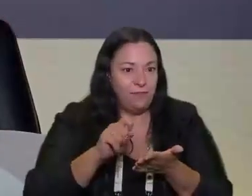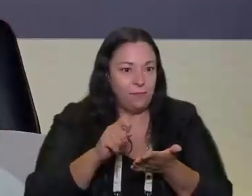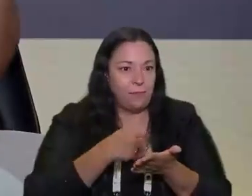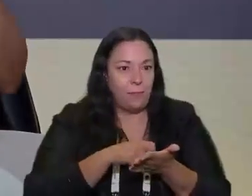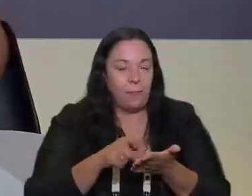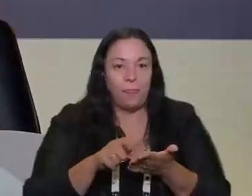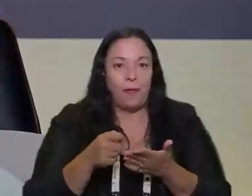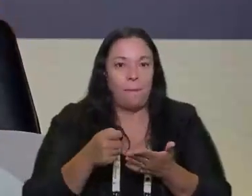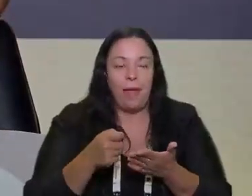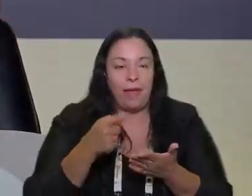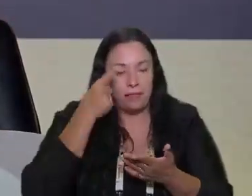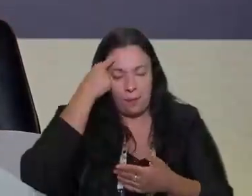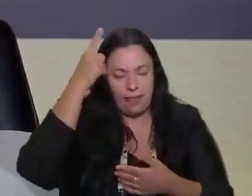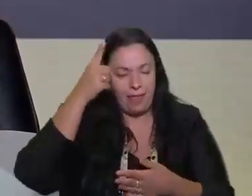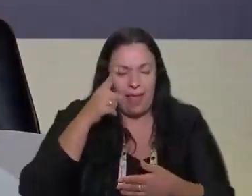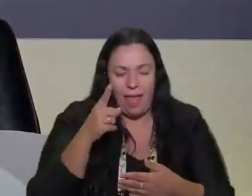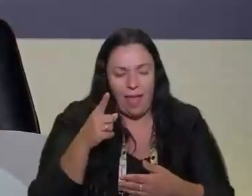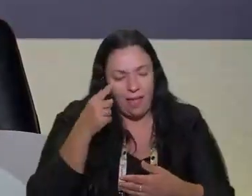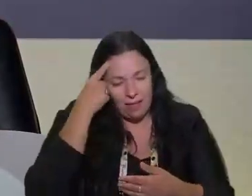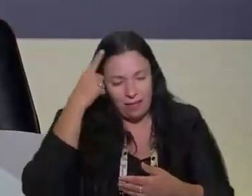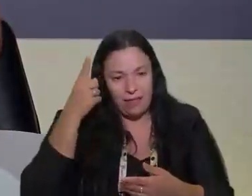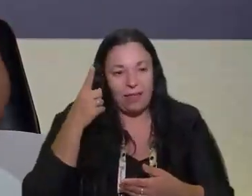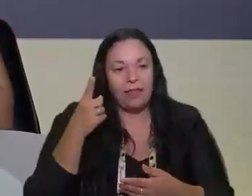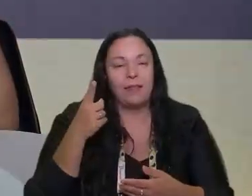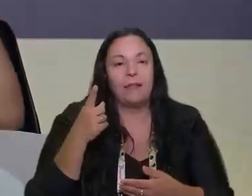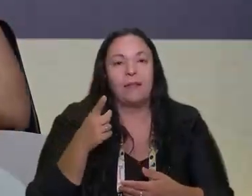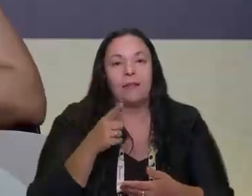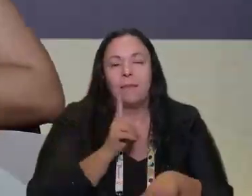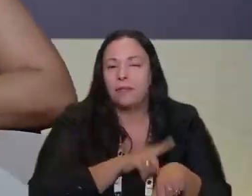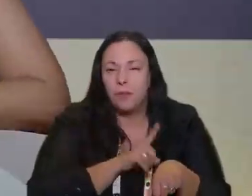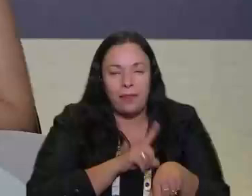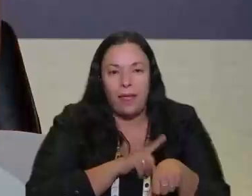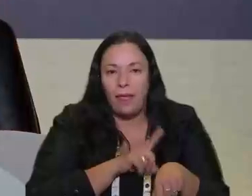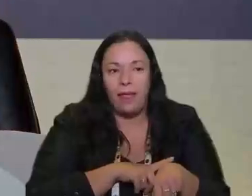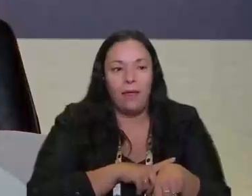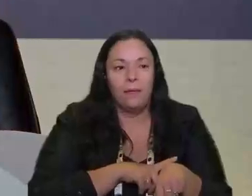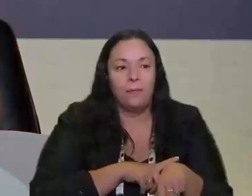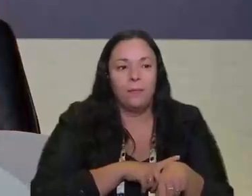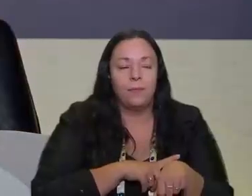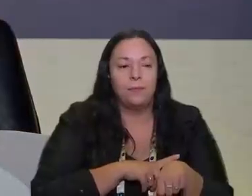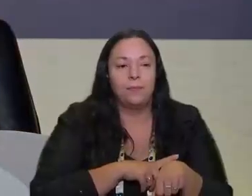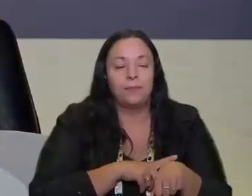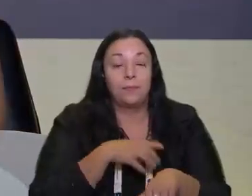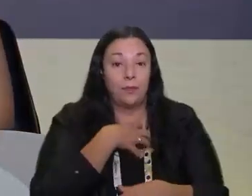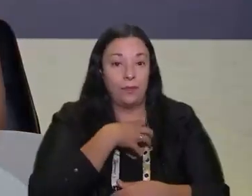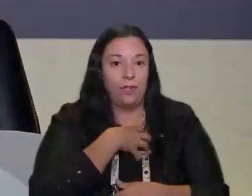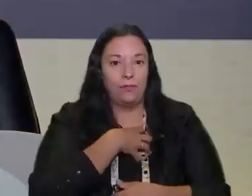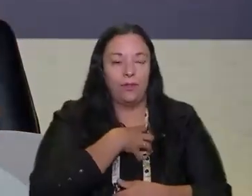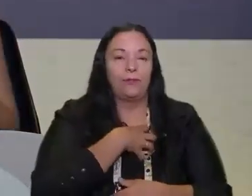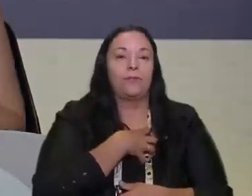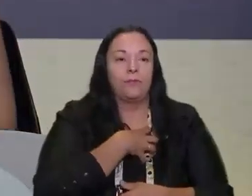começa, tem uma ideia aí, fica pensando, passa um tempo. Do